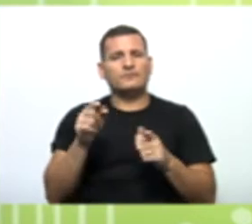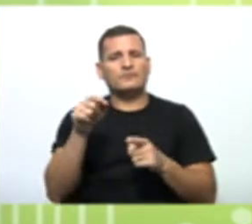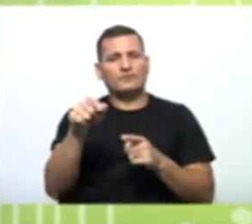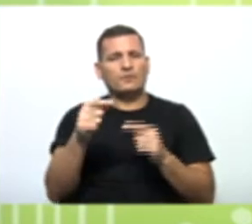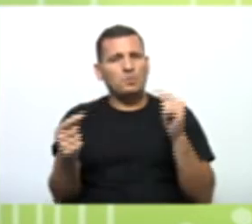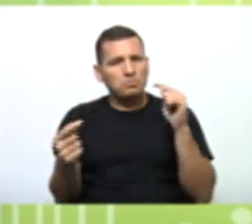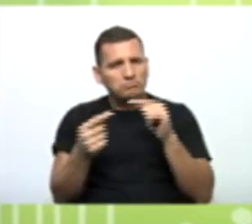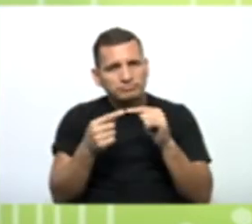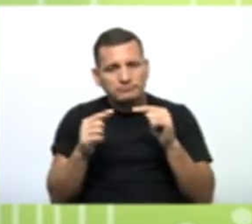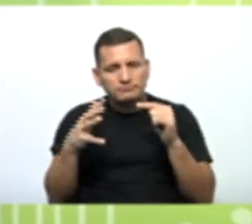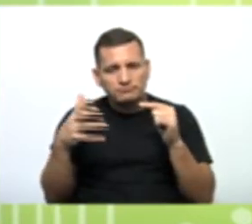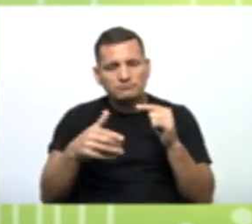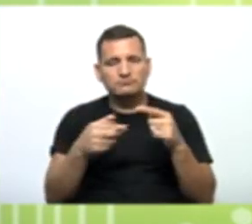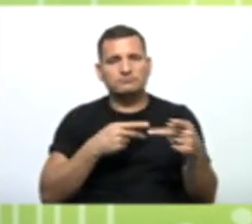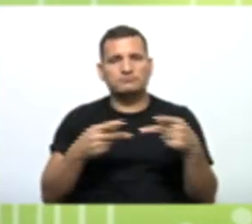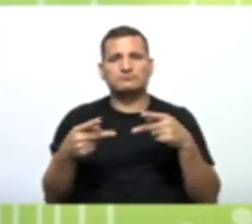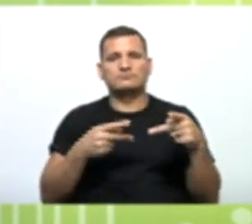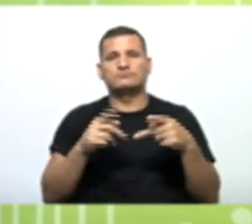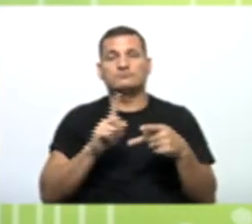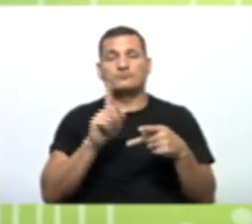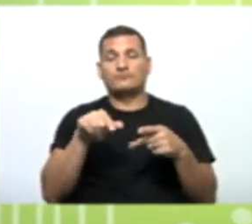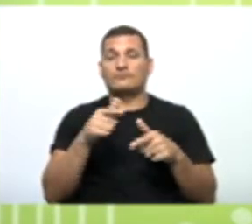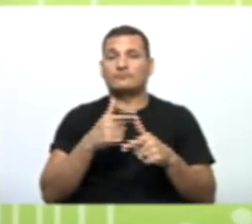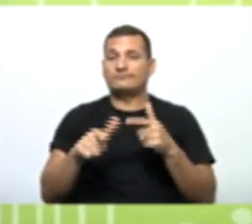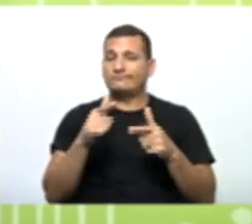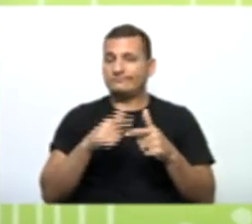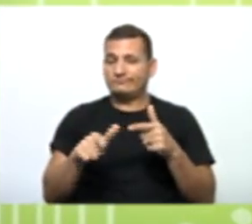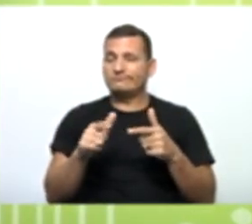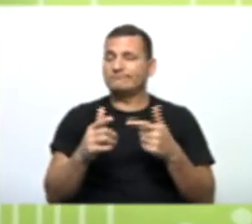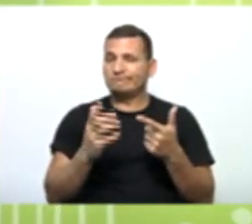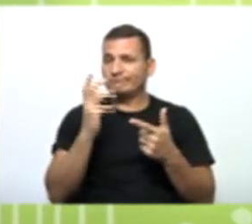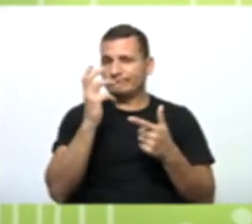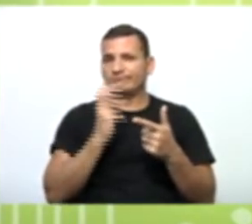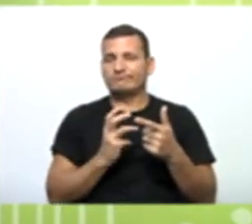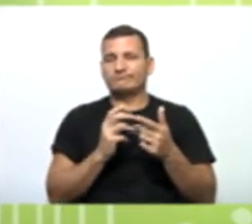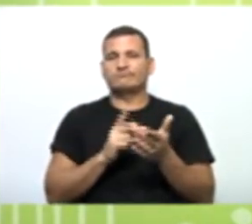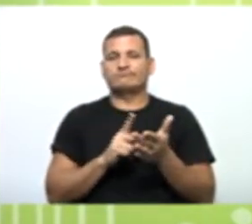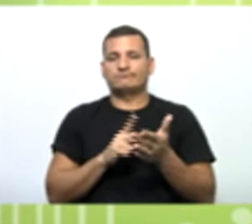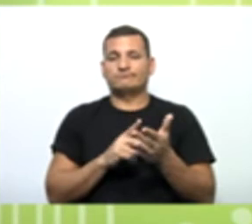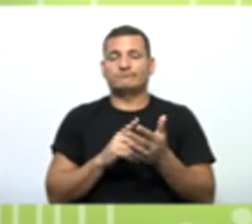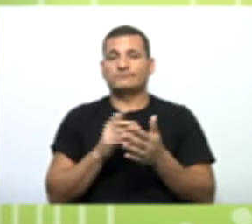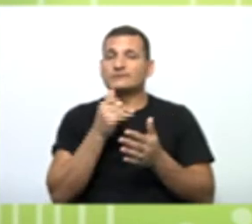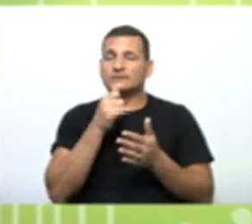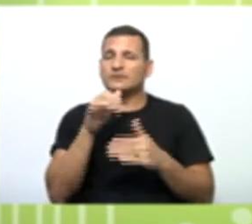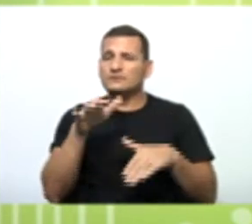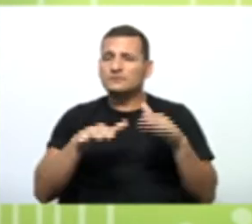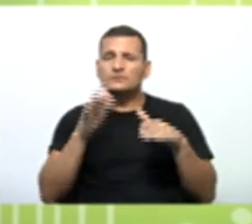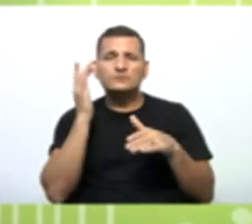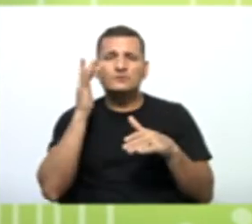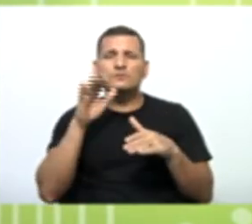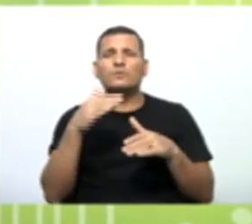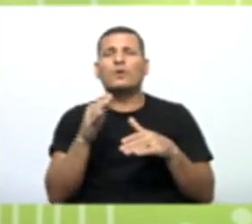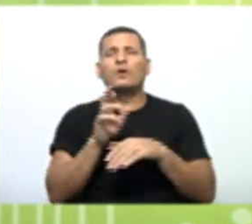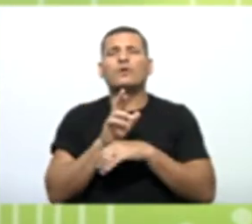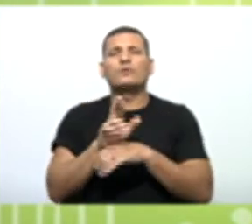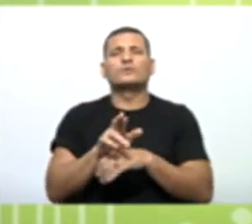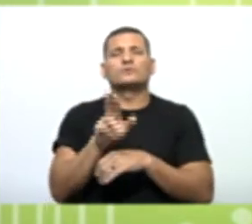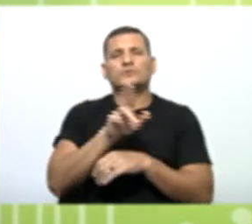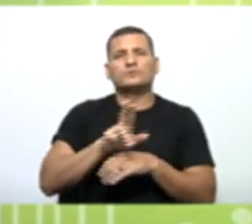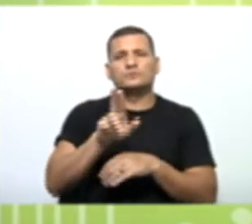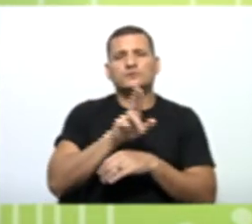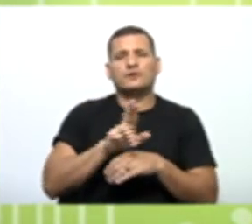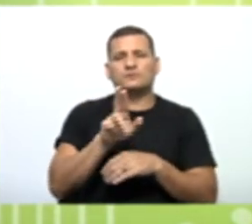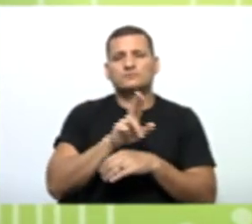todo tipo de projeto. Esse é um problema grave, não é, Silmar? Quando você não sabe mensurar qual tipo de recurso